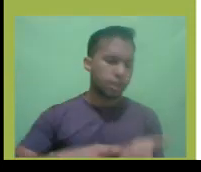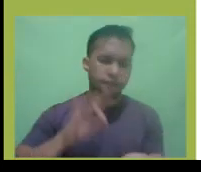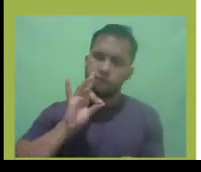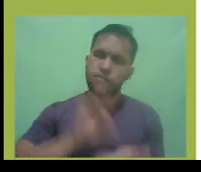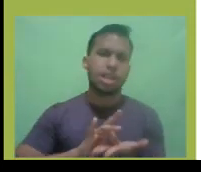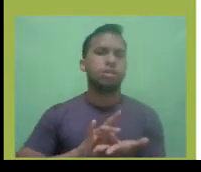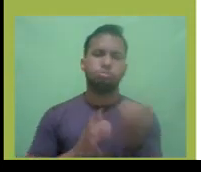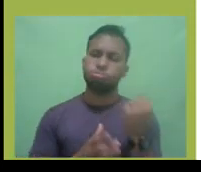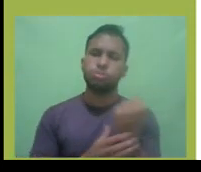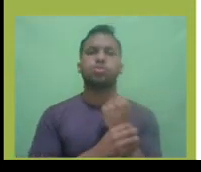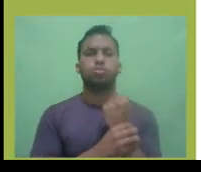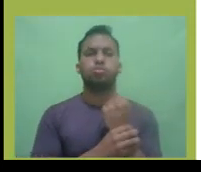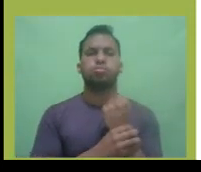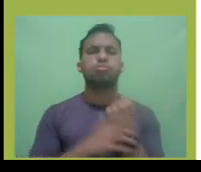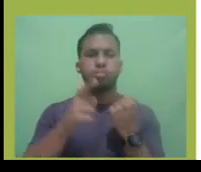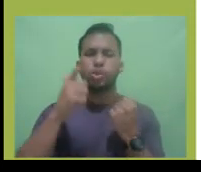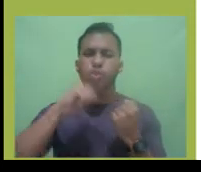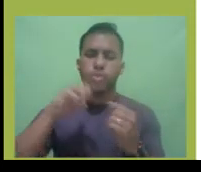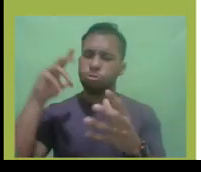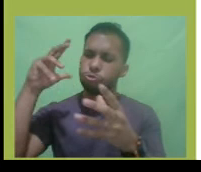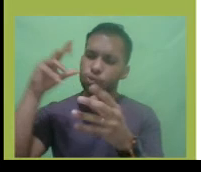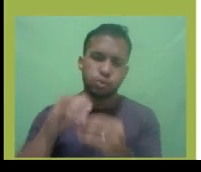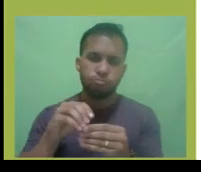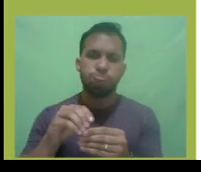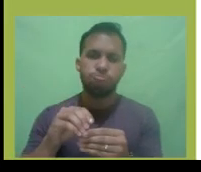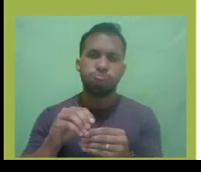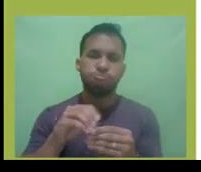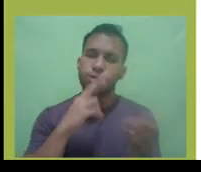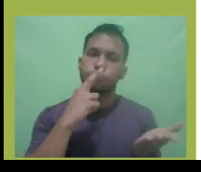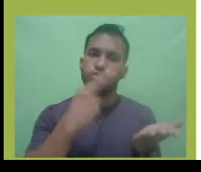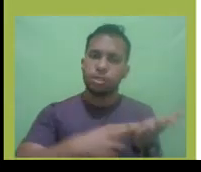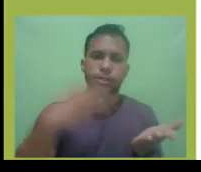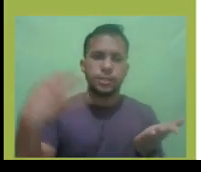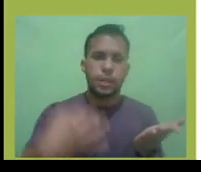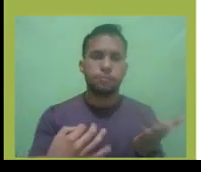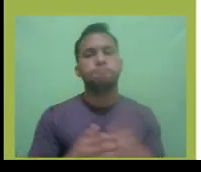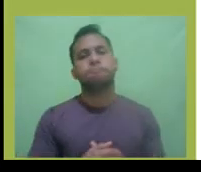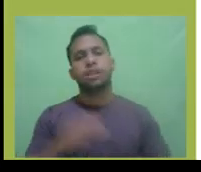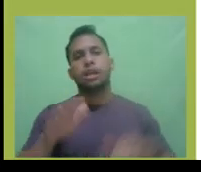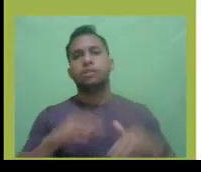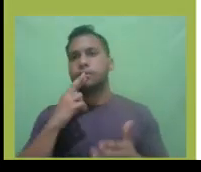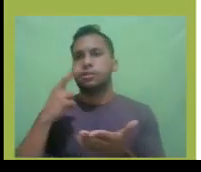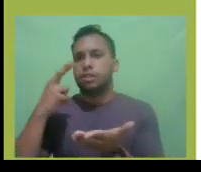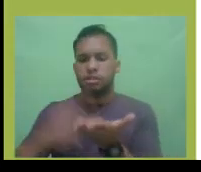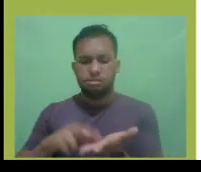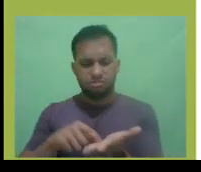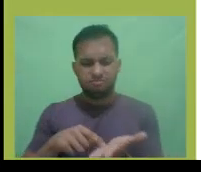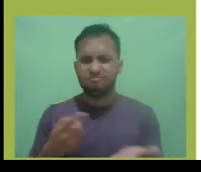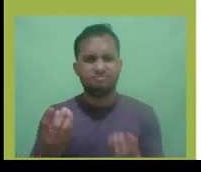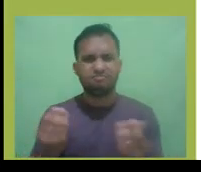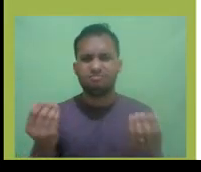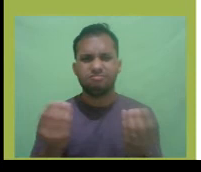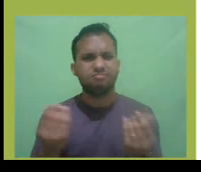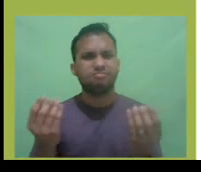suas conclusões. Muitas vezes nós temos muitos resultados que ficariam muito maçantes ou transformariam sua